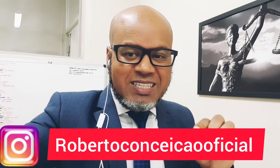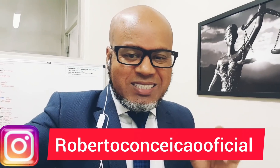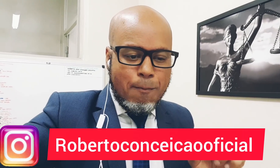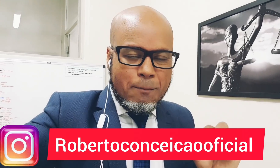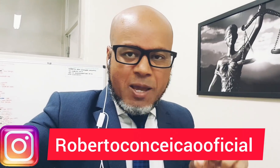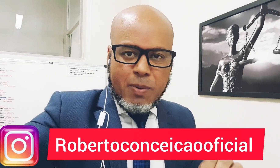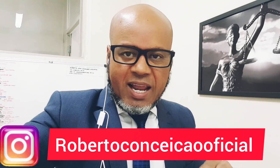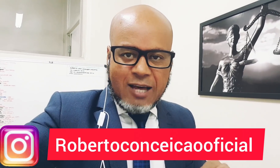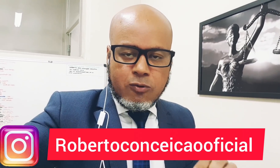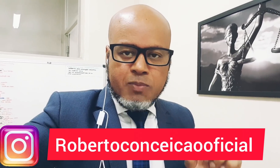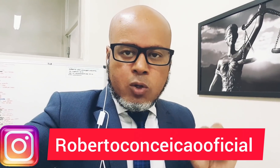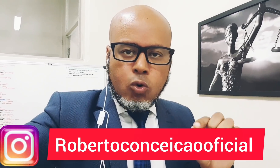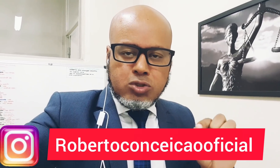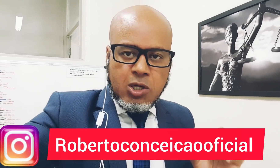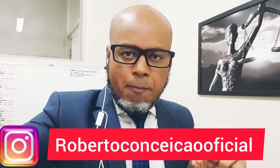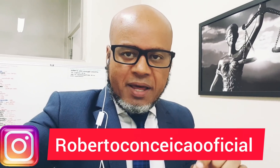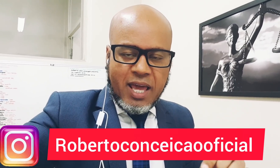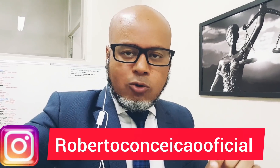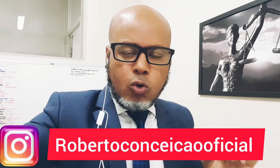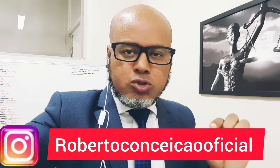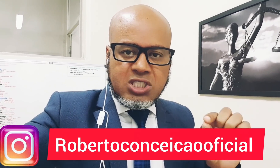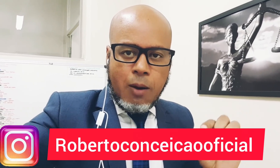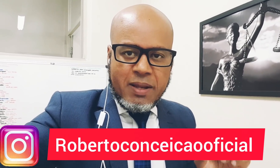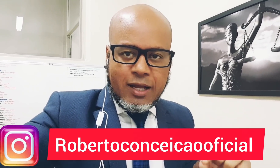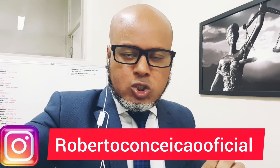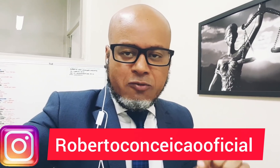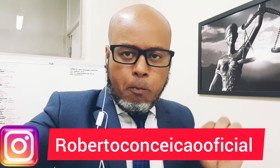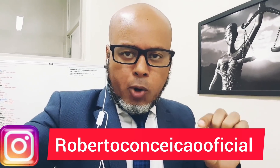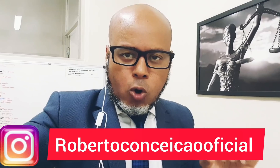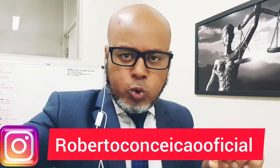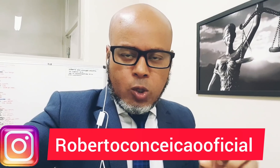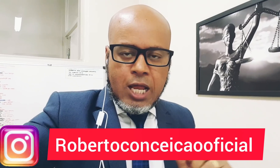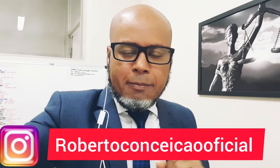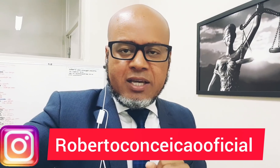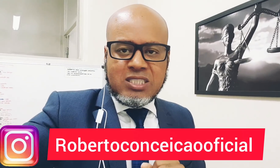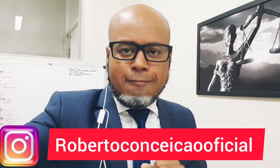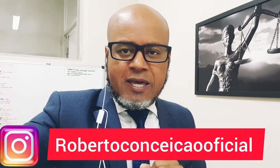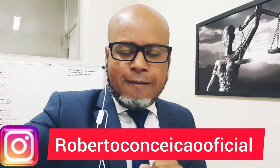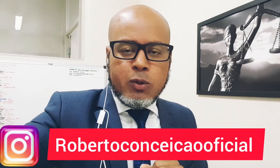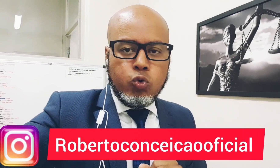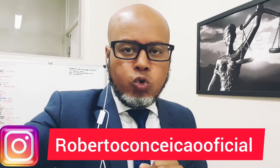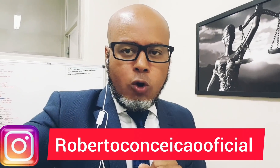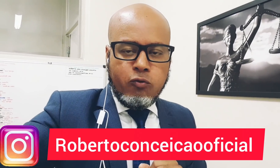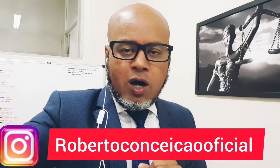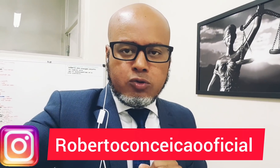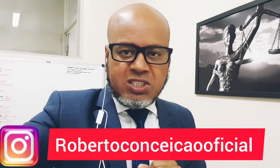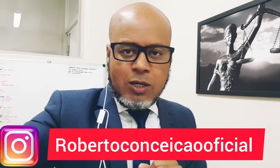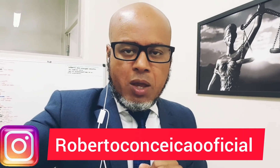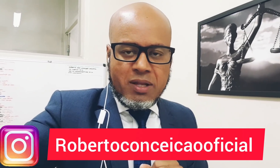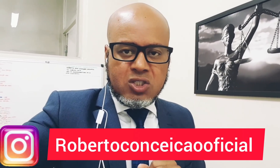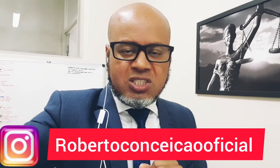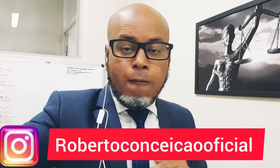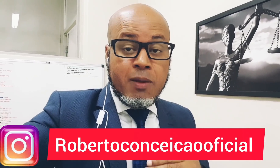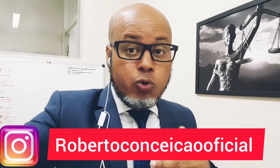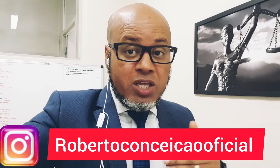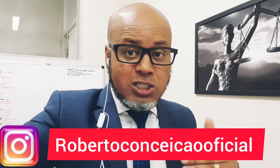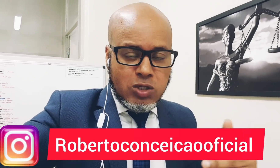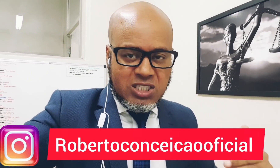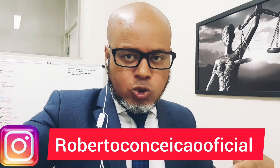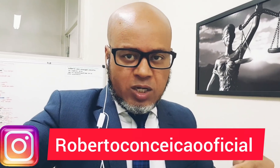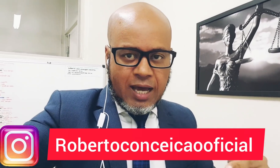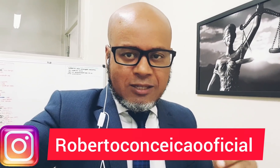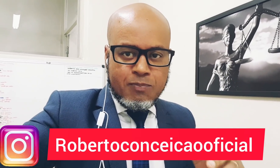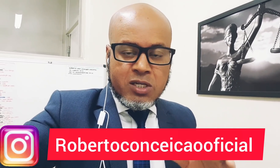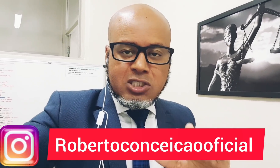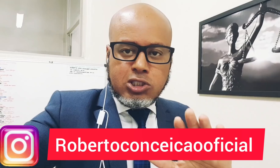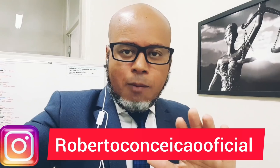Então você tem que estar preparado com o seu aparelho, com o seu aplicativo pronto para receber o novo auxílio emergencial. Por isso